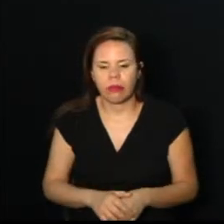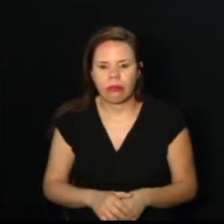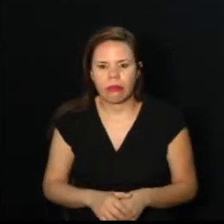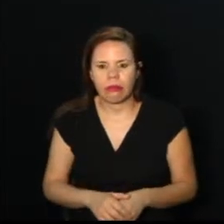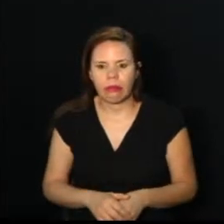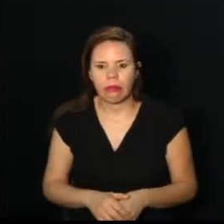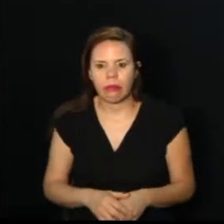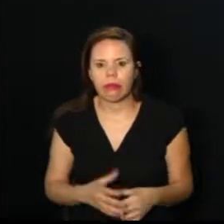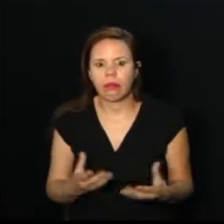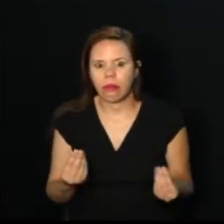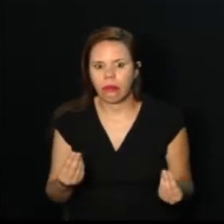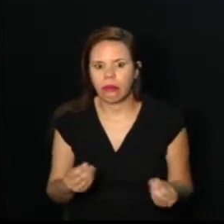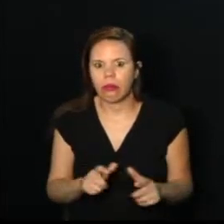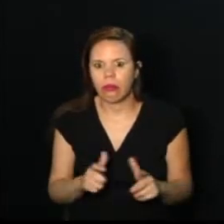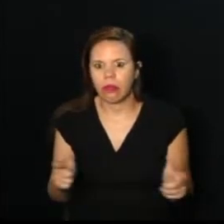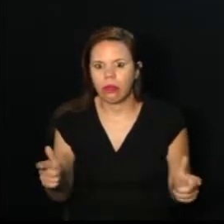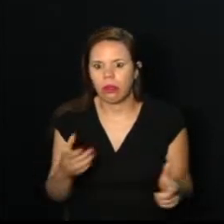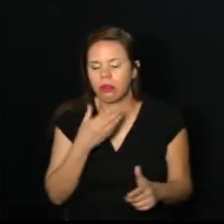Muito